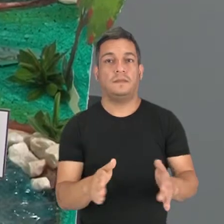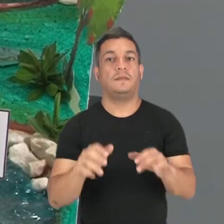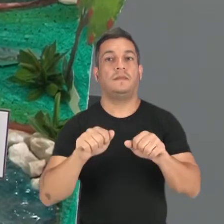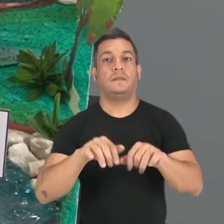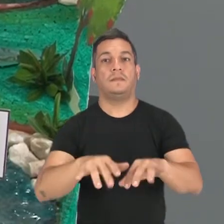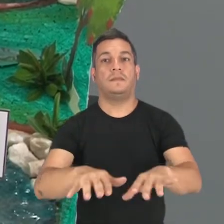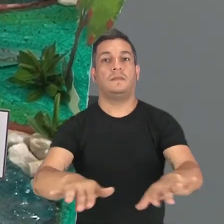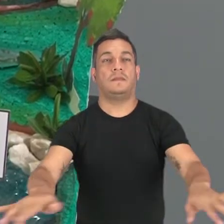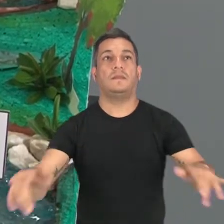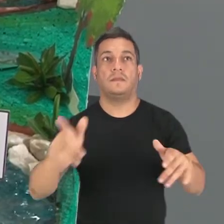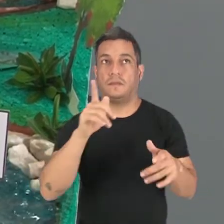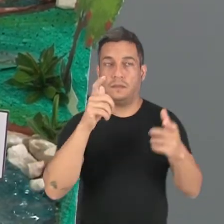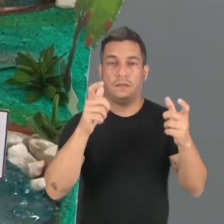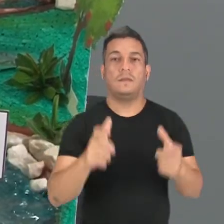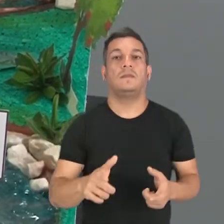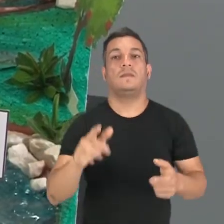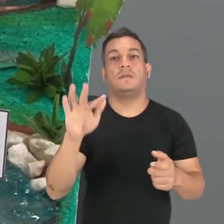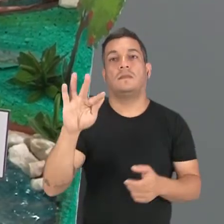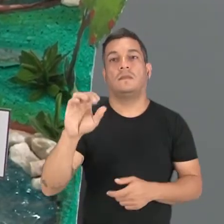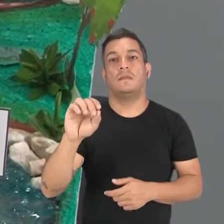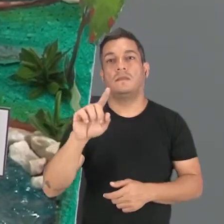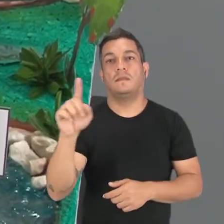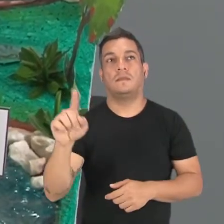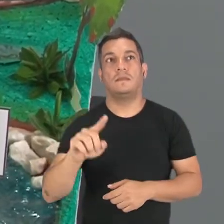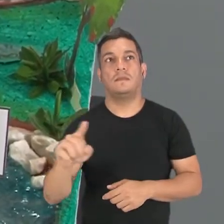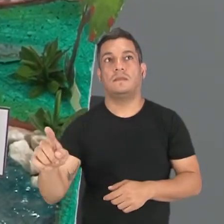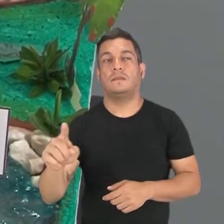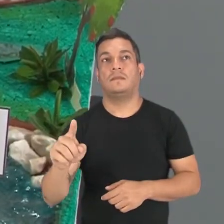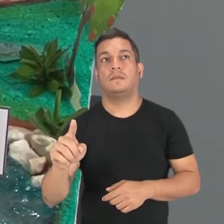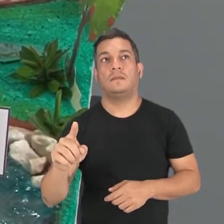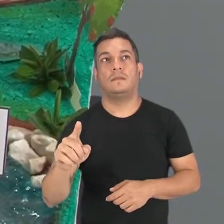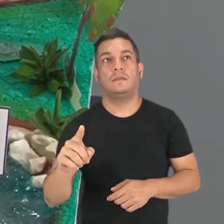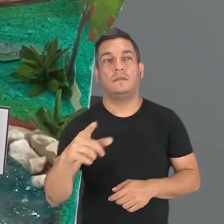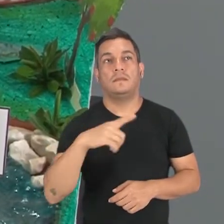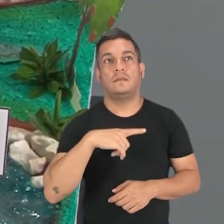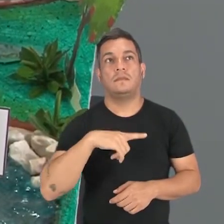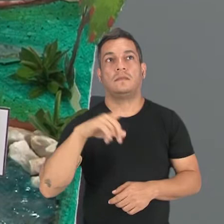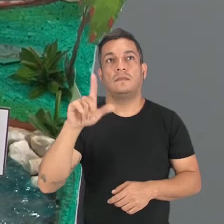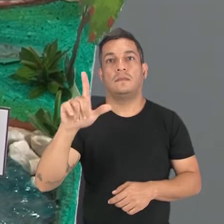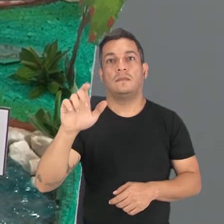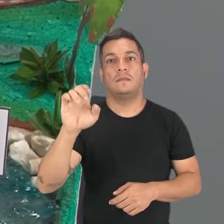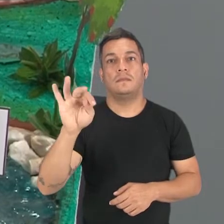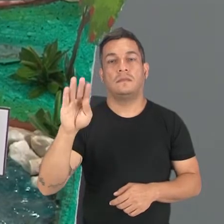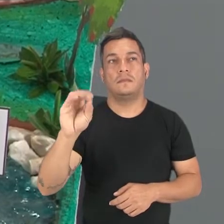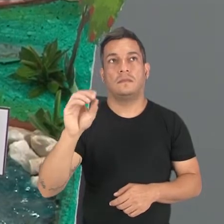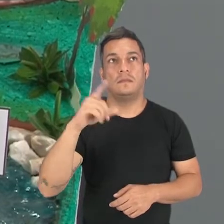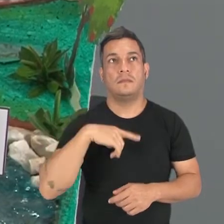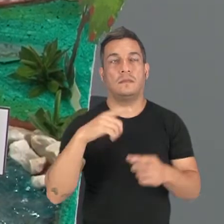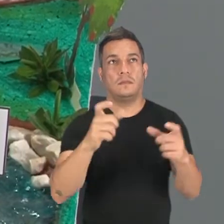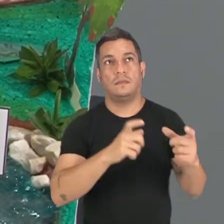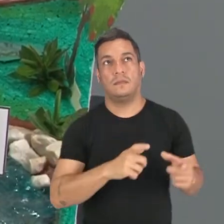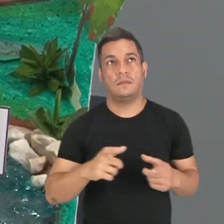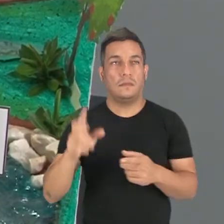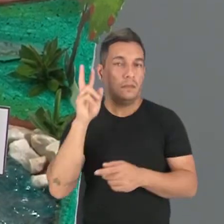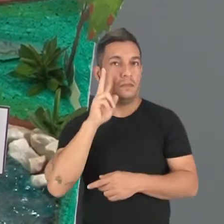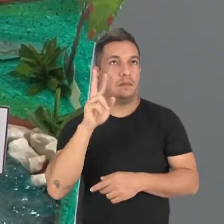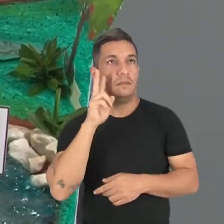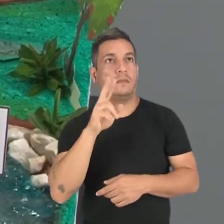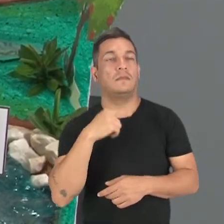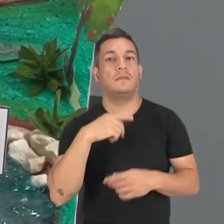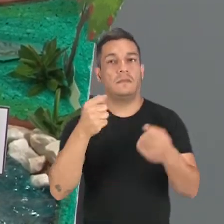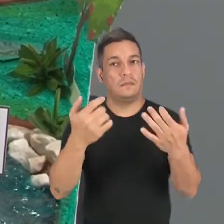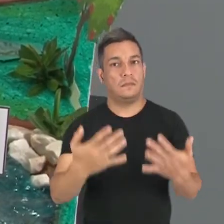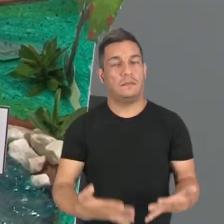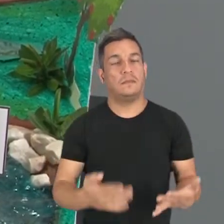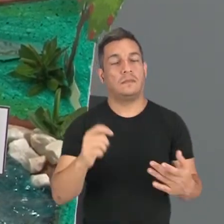onde? Despejar sua água lá na foz. E por aqui tem o leito, porque o leito é o espaço, lembra que eu